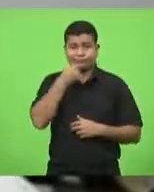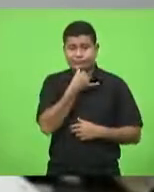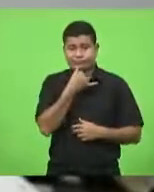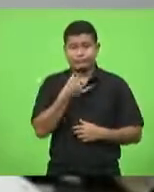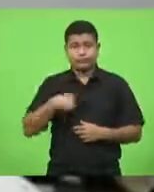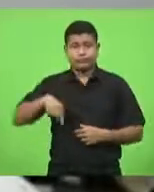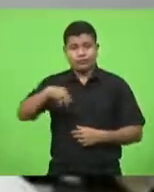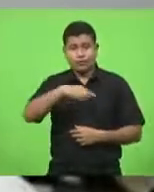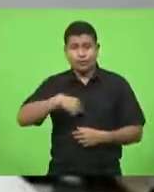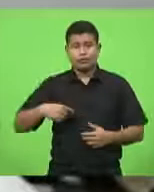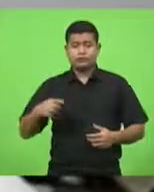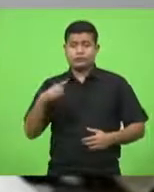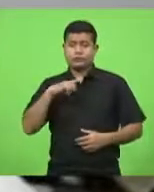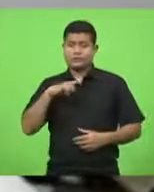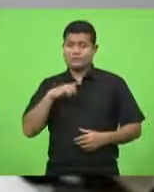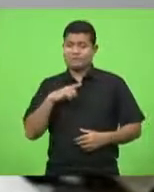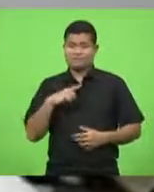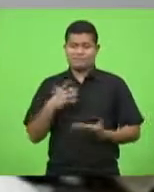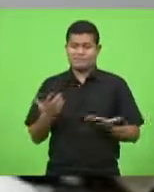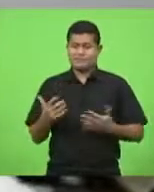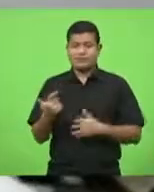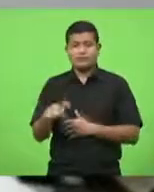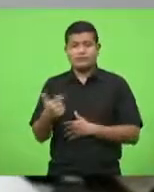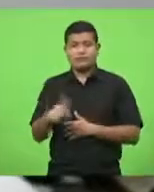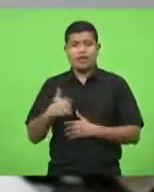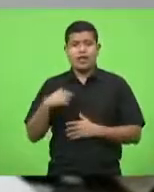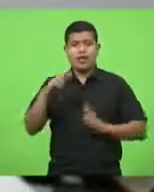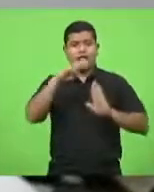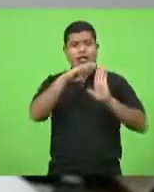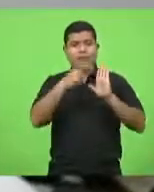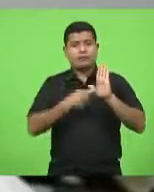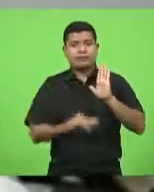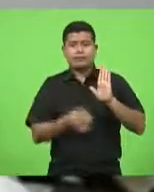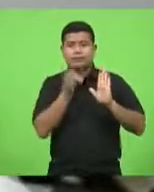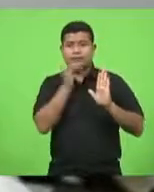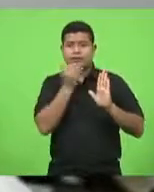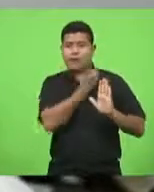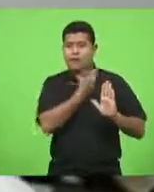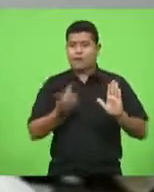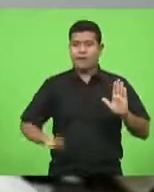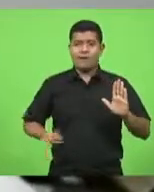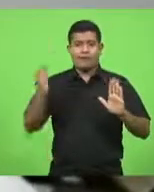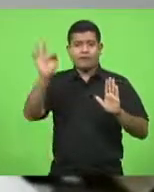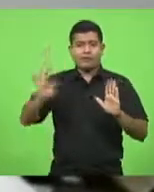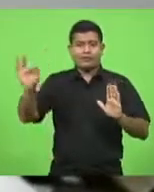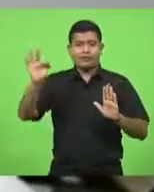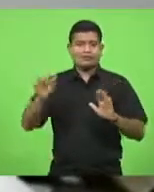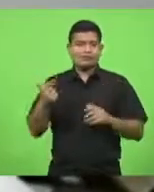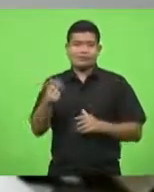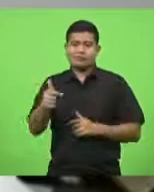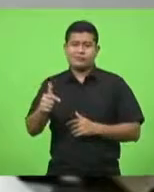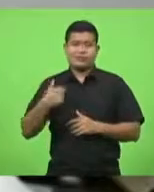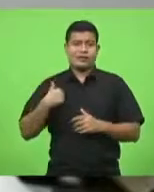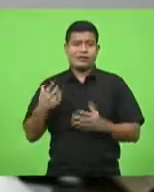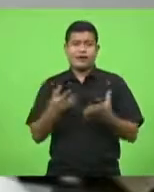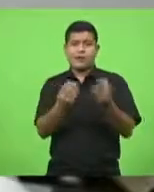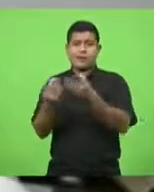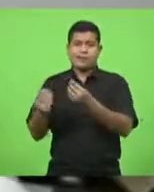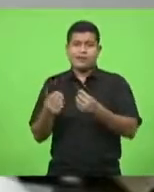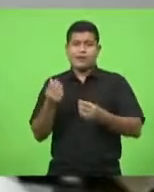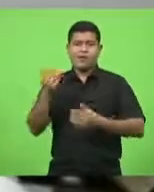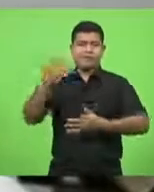nós não temos uma regra lá de cima, é tudo despedaçado. Eu nunca vi um país